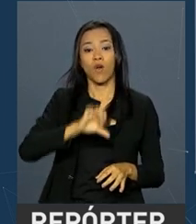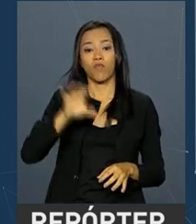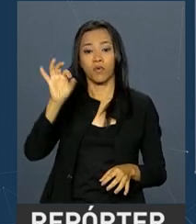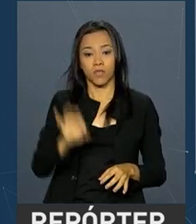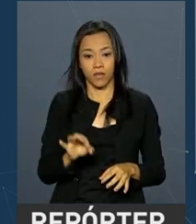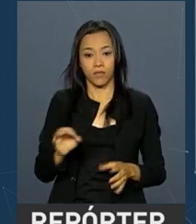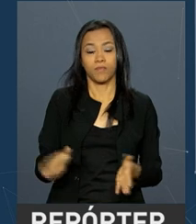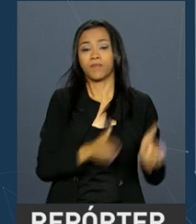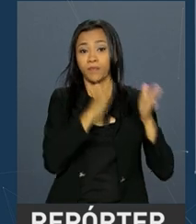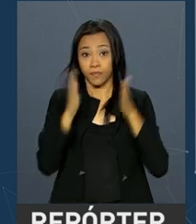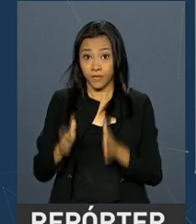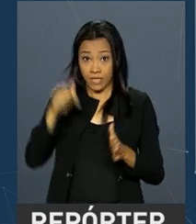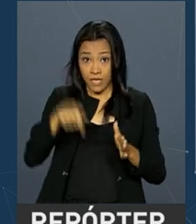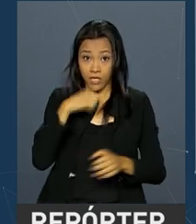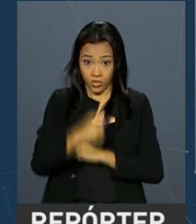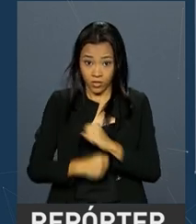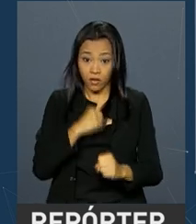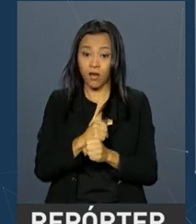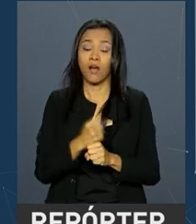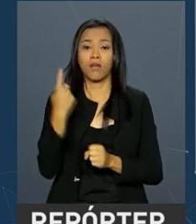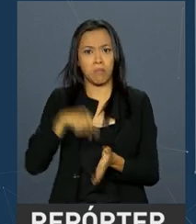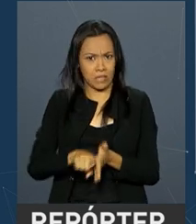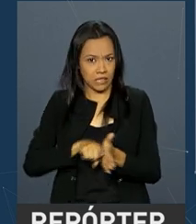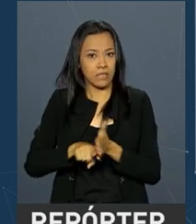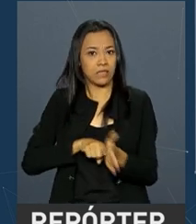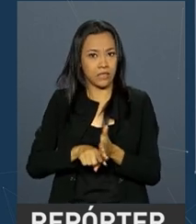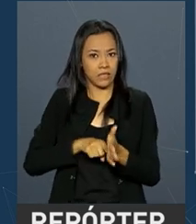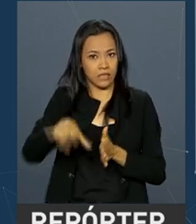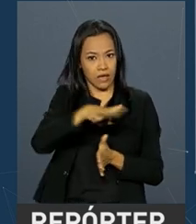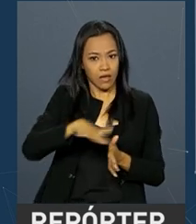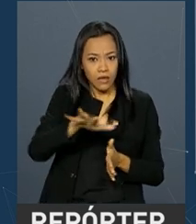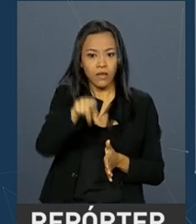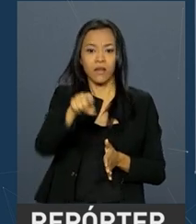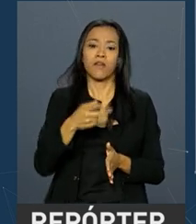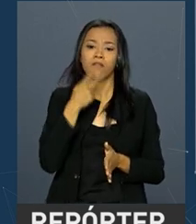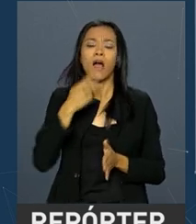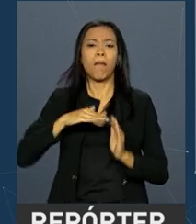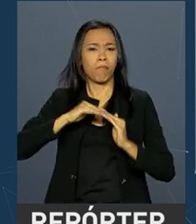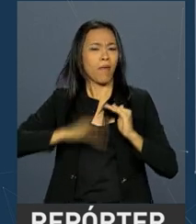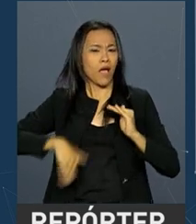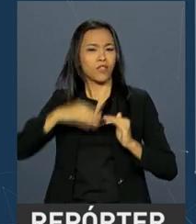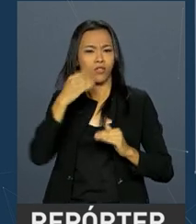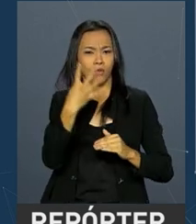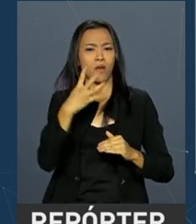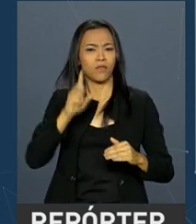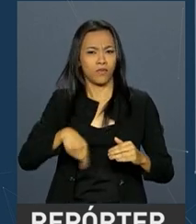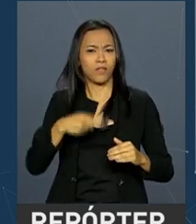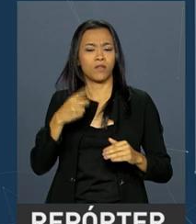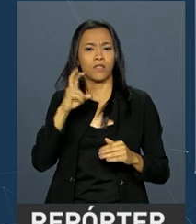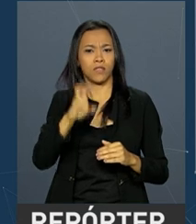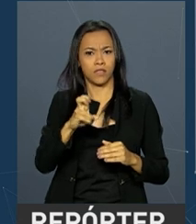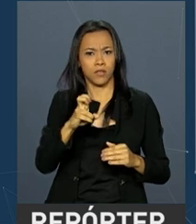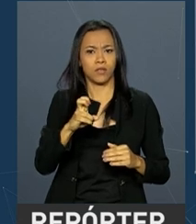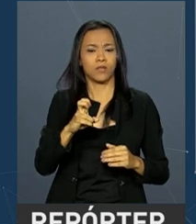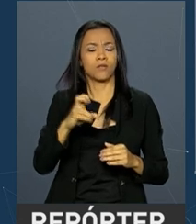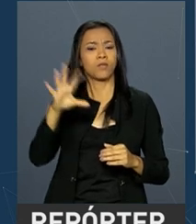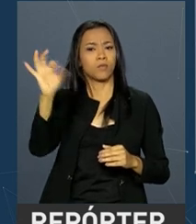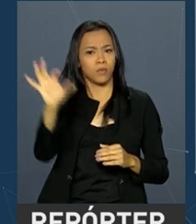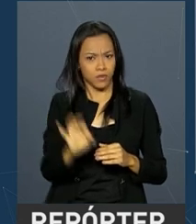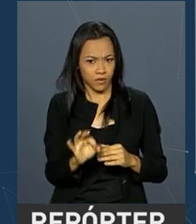6,29%. E neste ano, segundo analistas de mercado, deve ficar abaixo do centro da meta do Banco Central, que